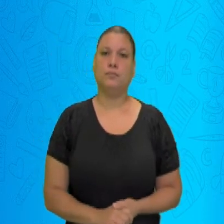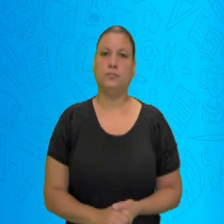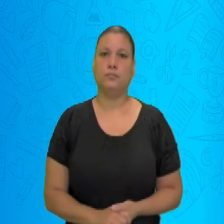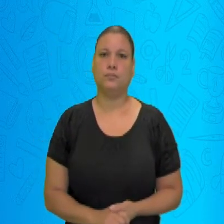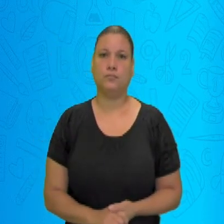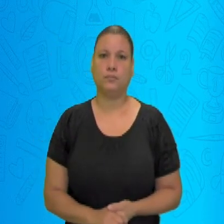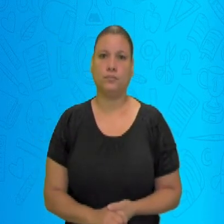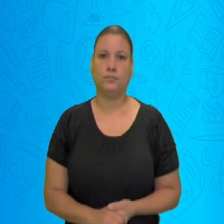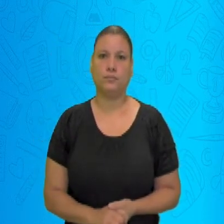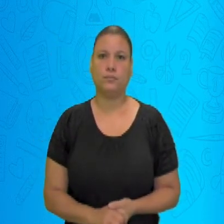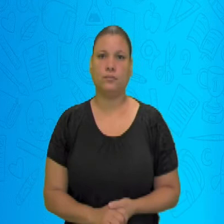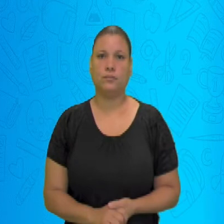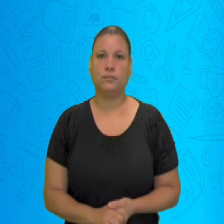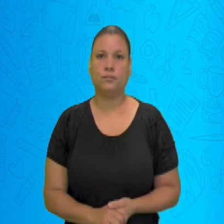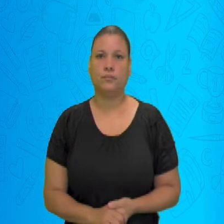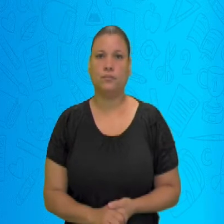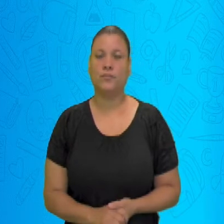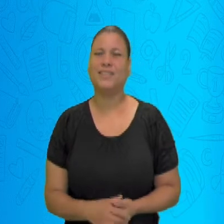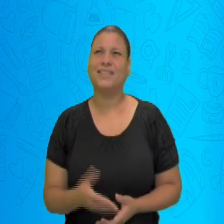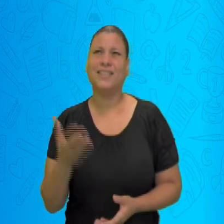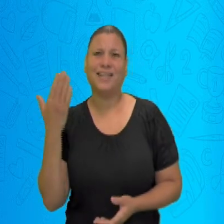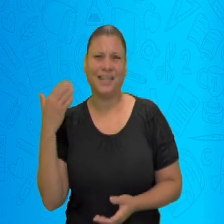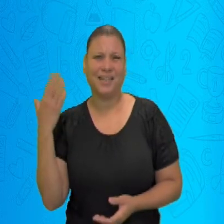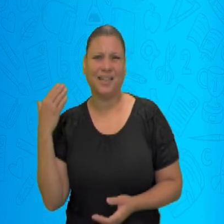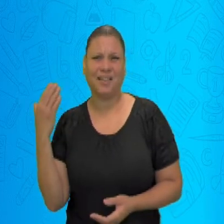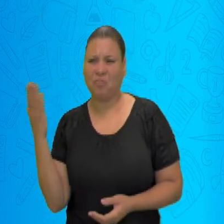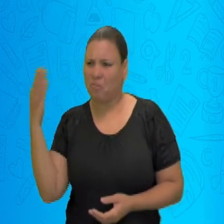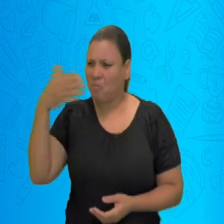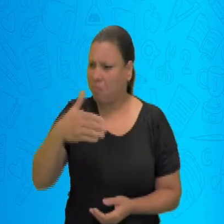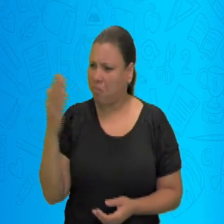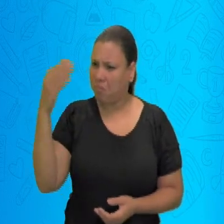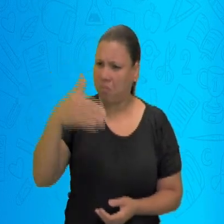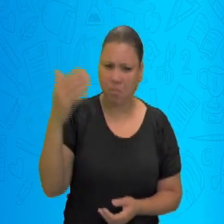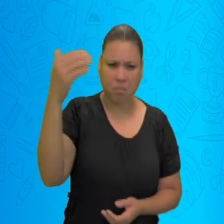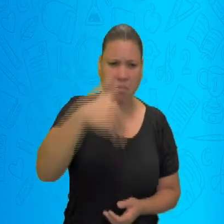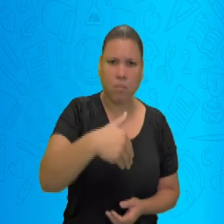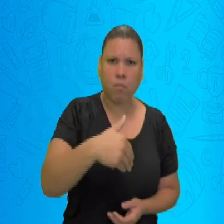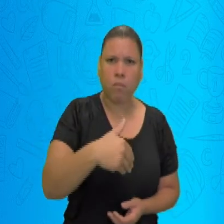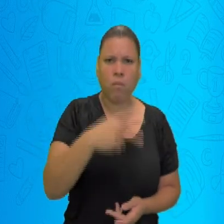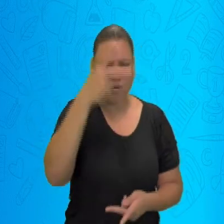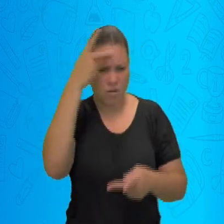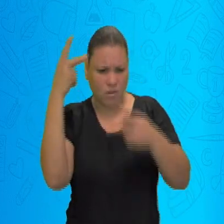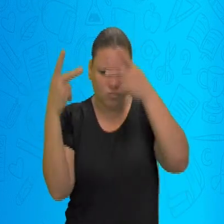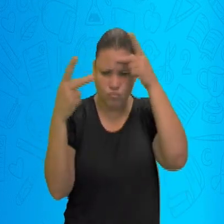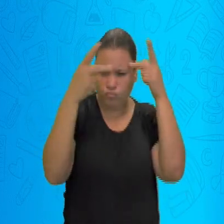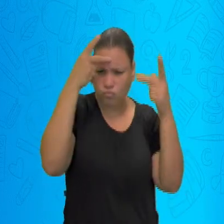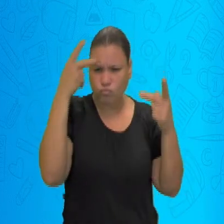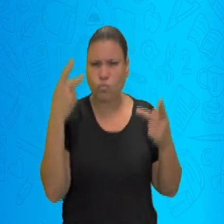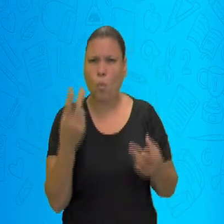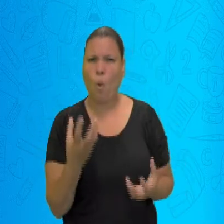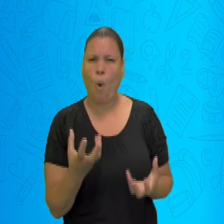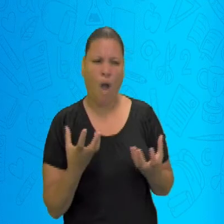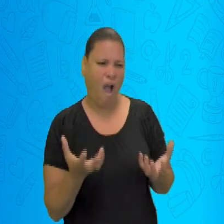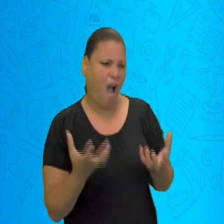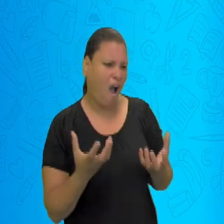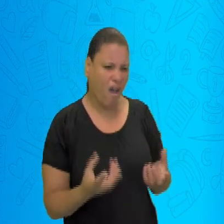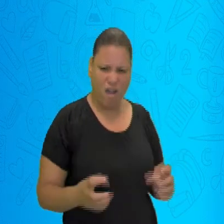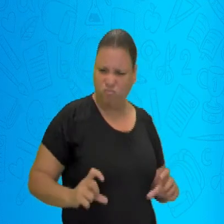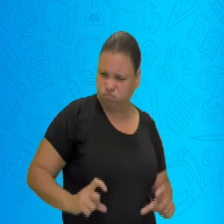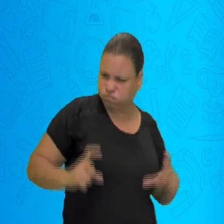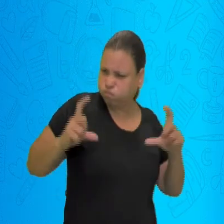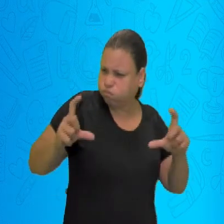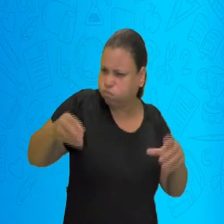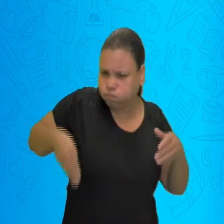da colonização de exploração, ele foi povoado. Um país foi construído.